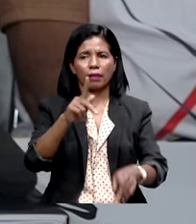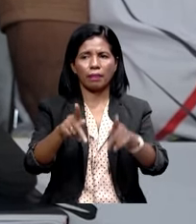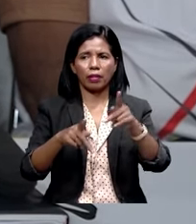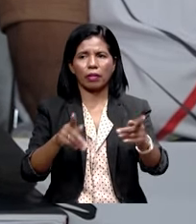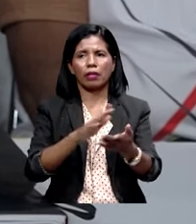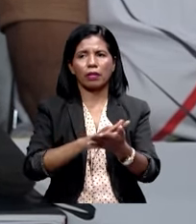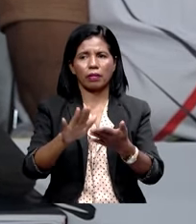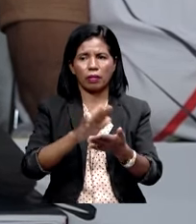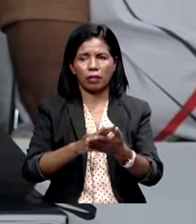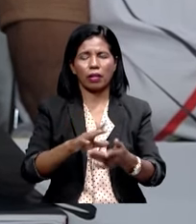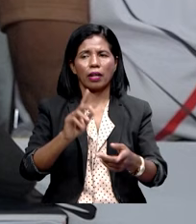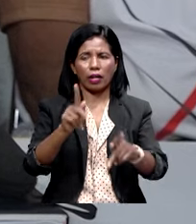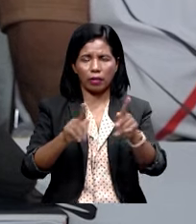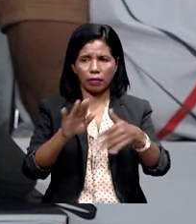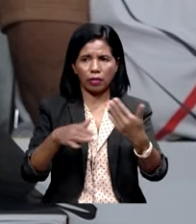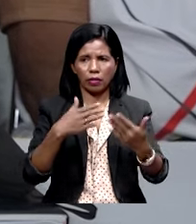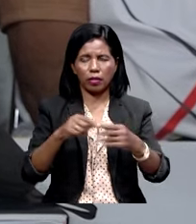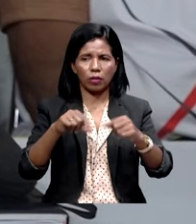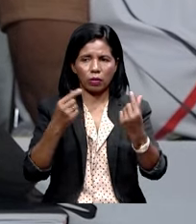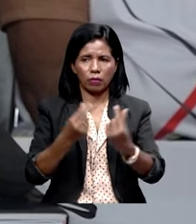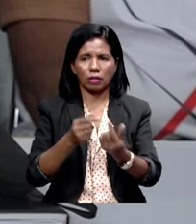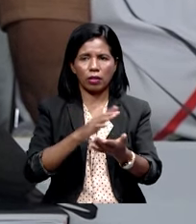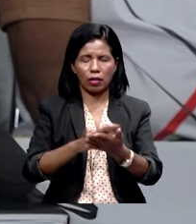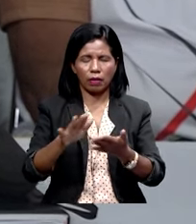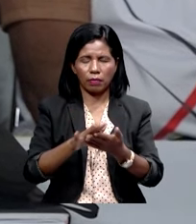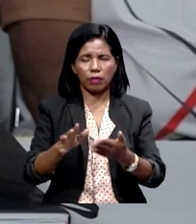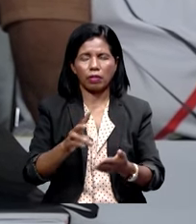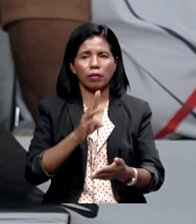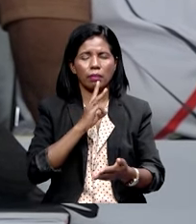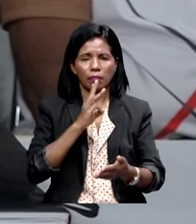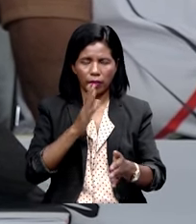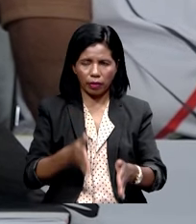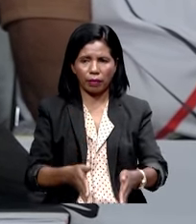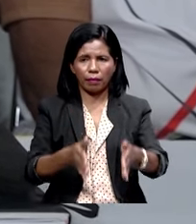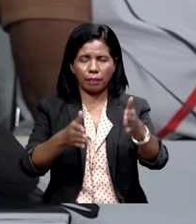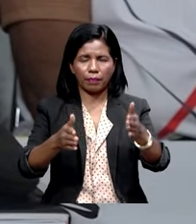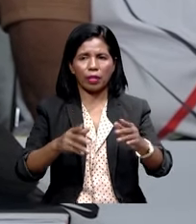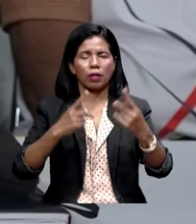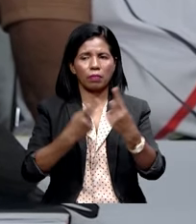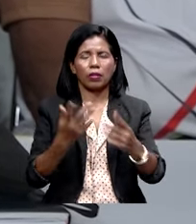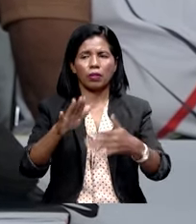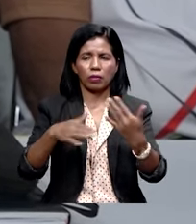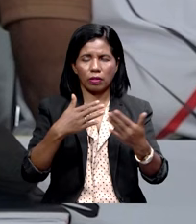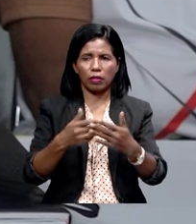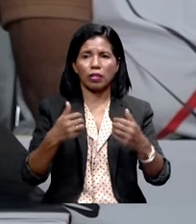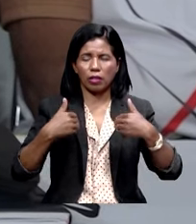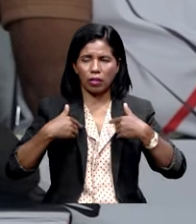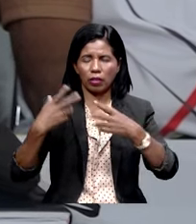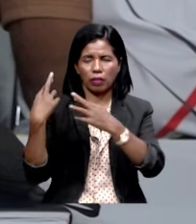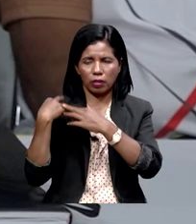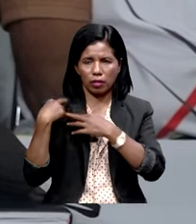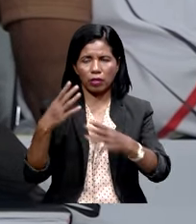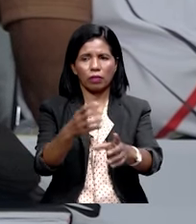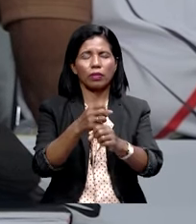limpeza, esgotos. Malo Xira, e a equipe que Ramos, Bedala, Xira, Valenta Xira. A tua companhia Xira nebe responsabiliza barra o tufoer,